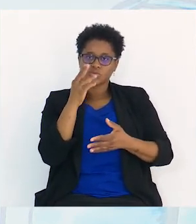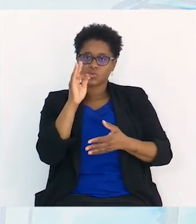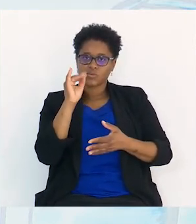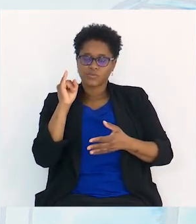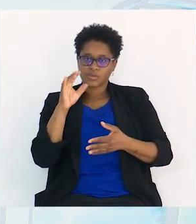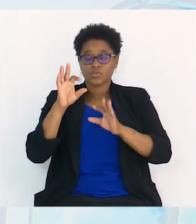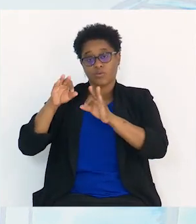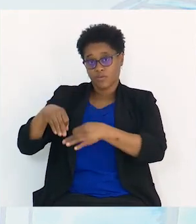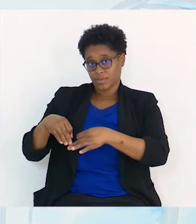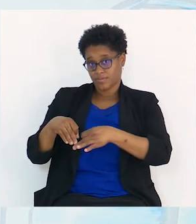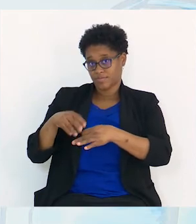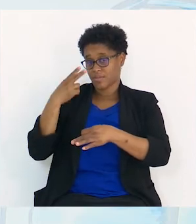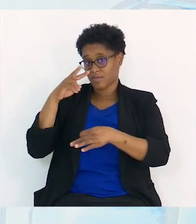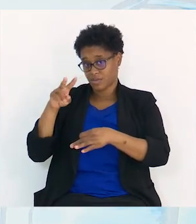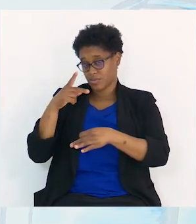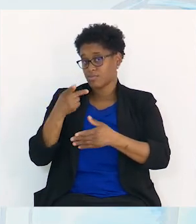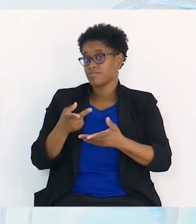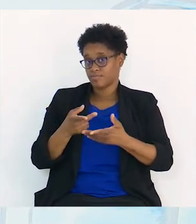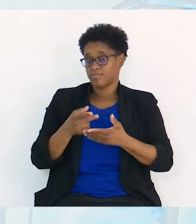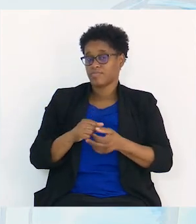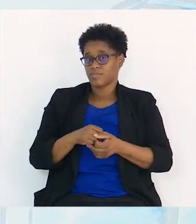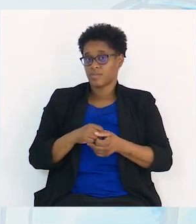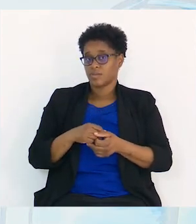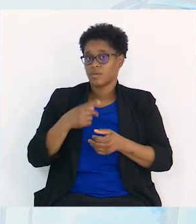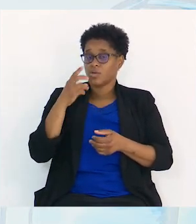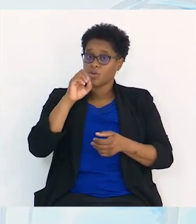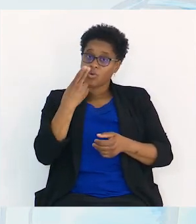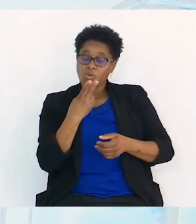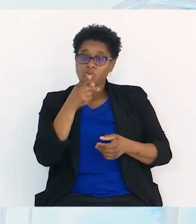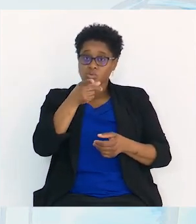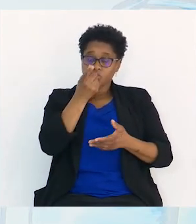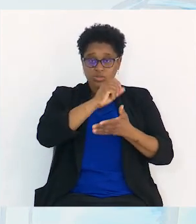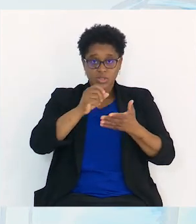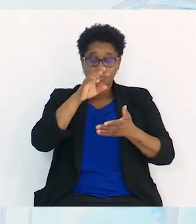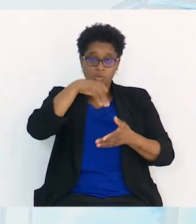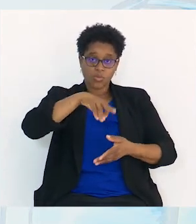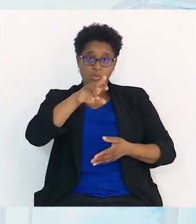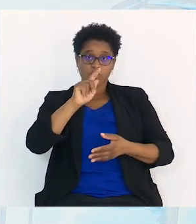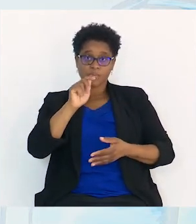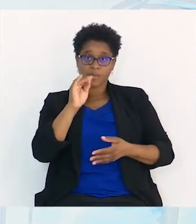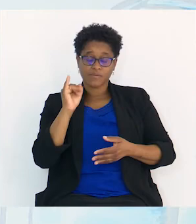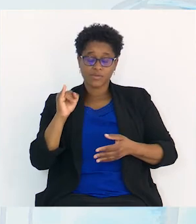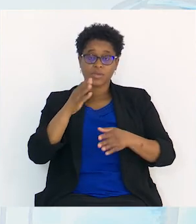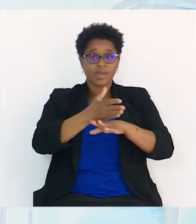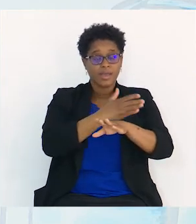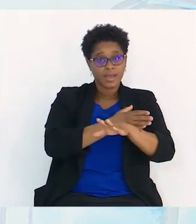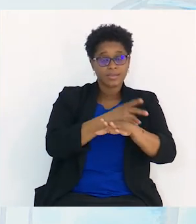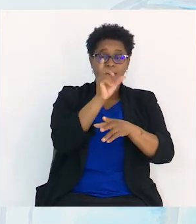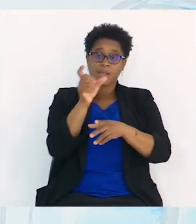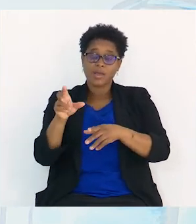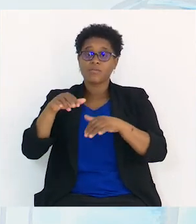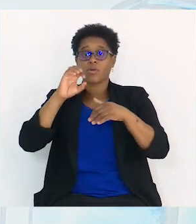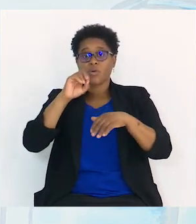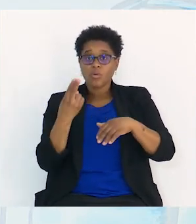a utilizar isto para poderes ver a posição, ou tu usas um sufixo ou tu usas um prefixo, antes do radical e depois de